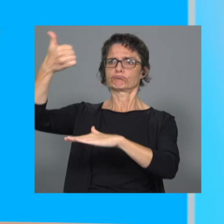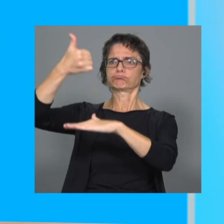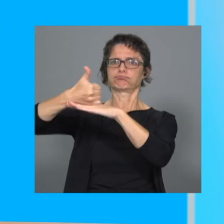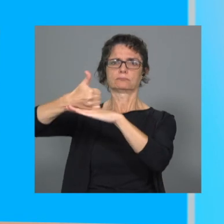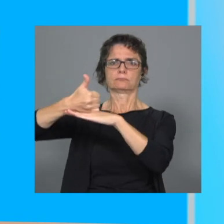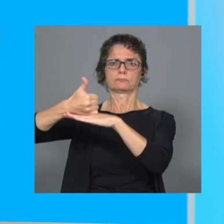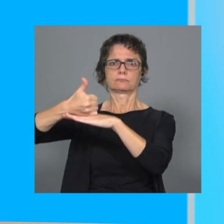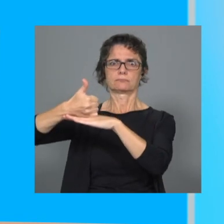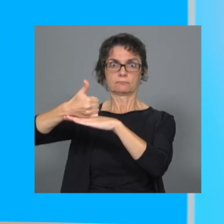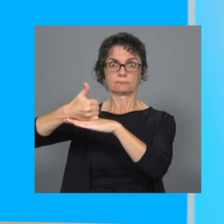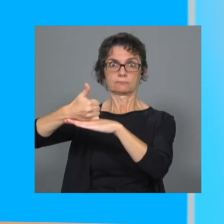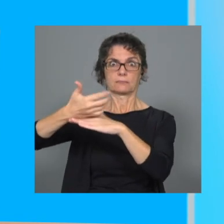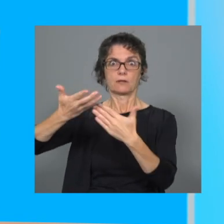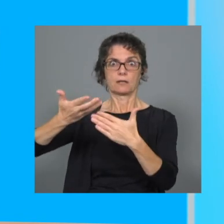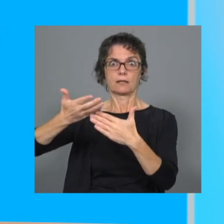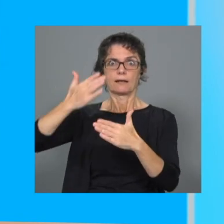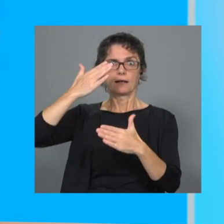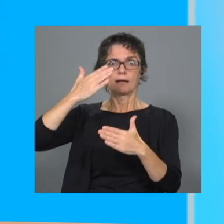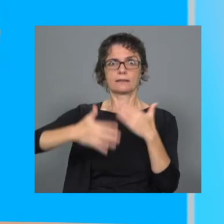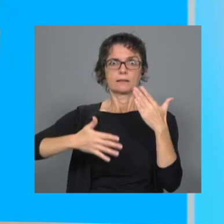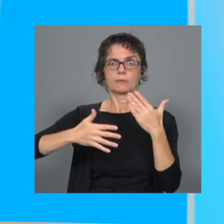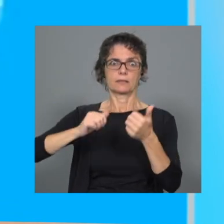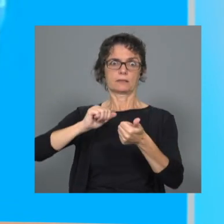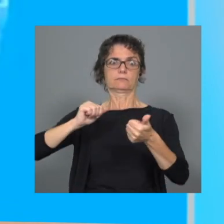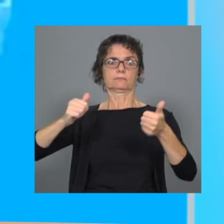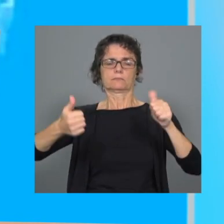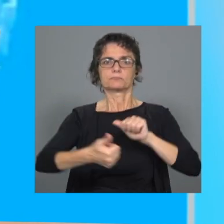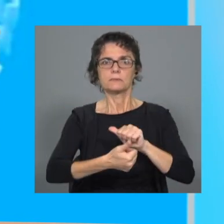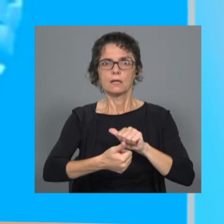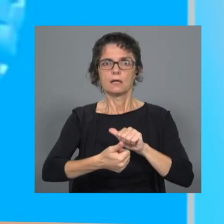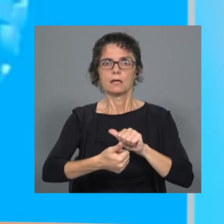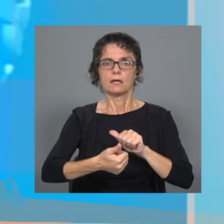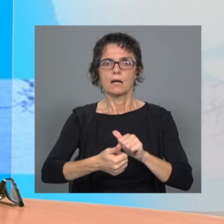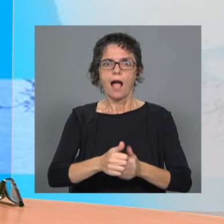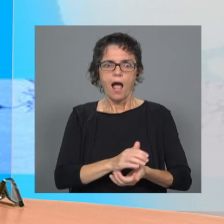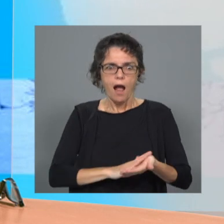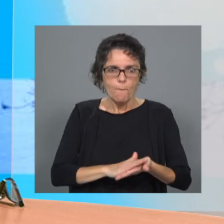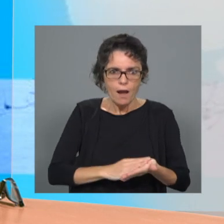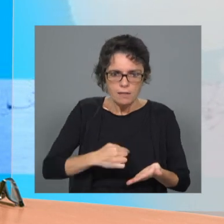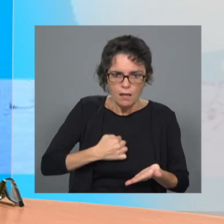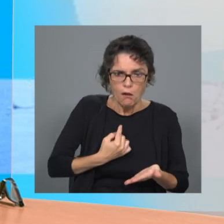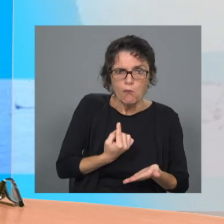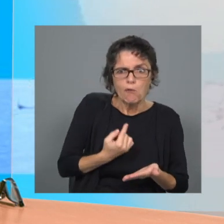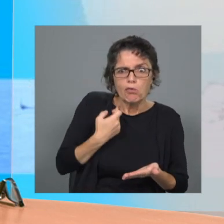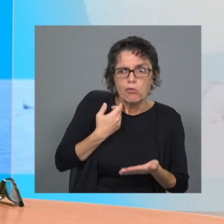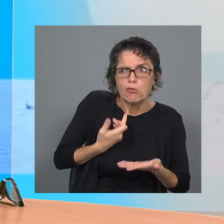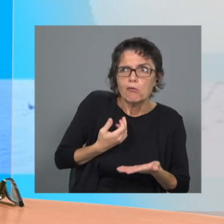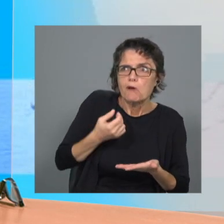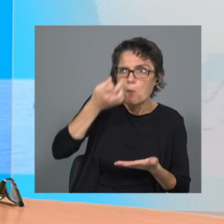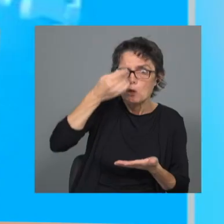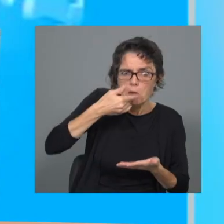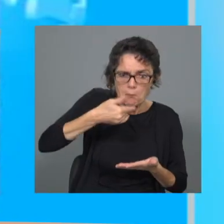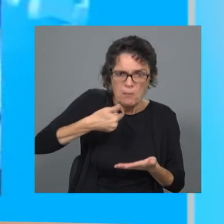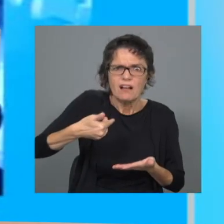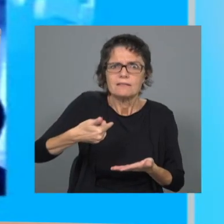ação católica no século XX, é um modelo muito piramidal. Muito marcado por essa palavra também de clericalização. Sim, que muitas vezes